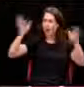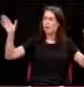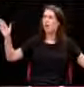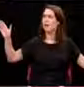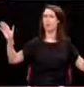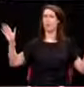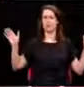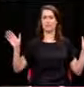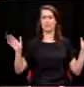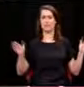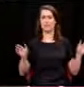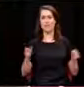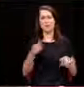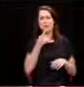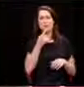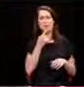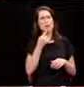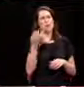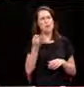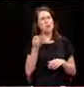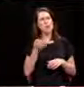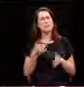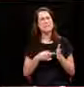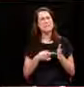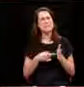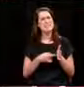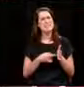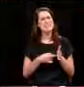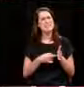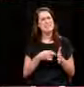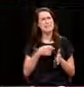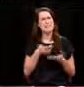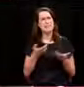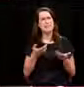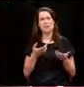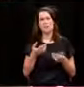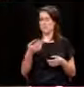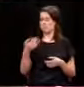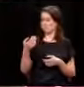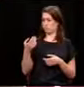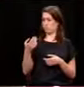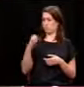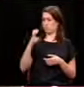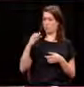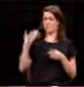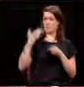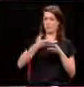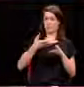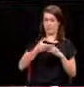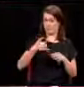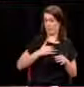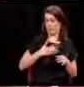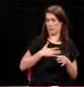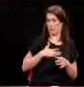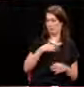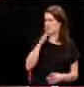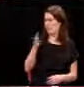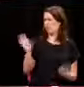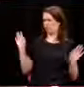cliente nunca que me dissesse, olha, isto não acho isto interessante. Nunca ouvi isto num cliente. As